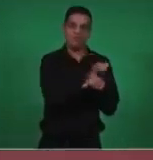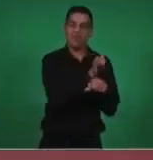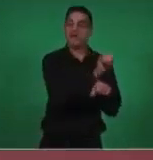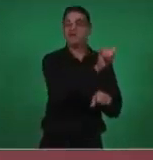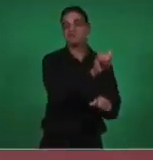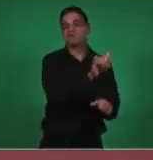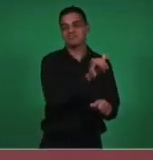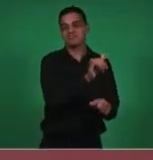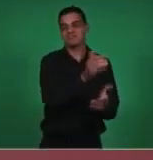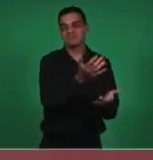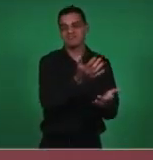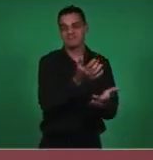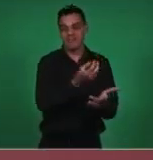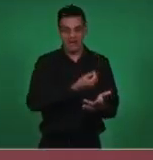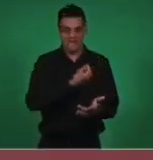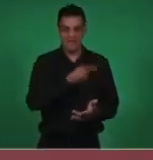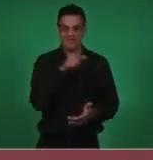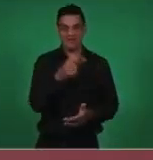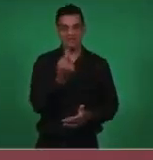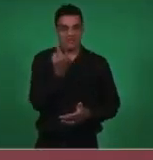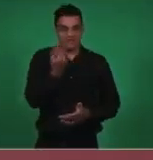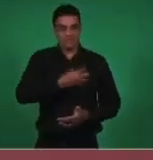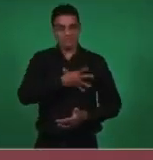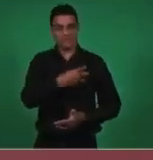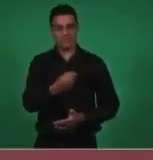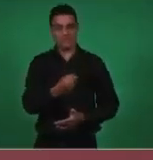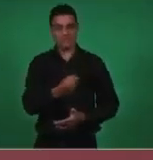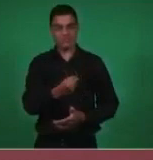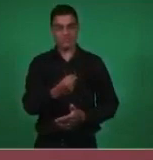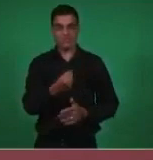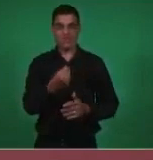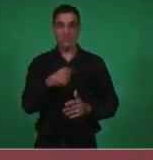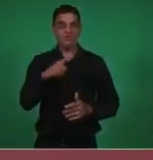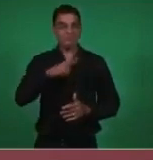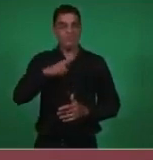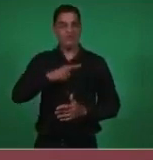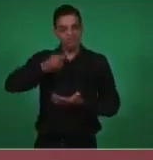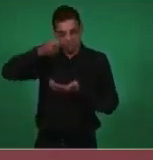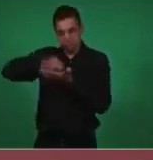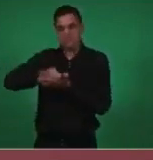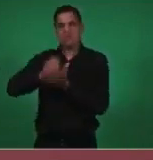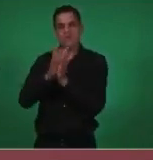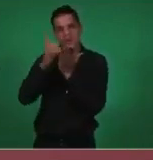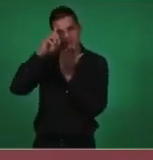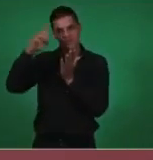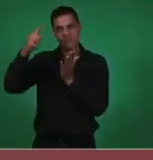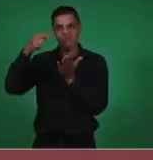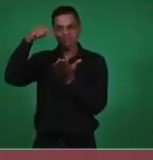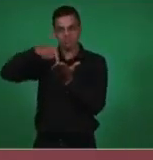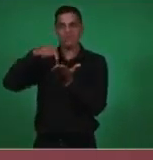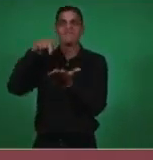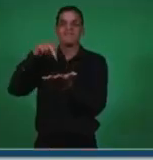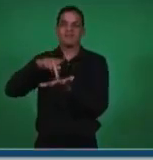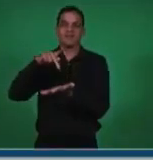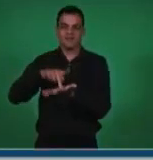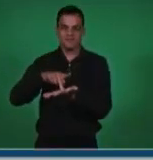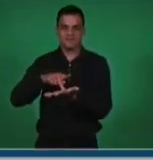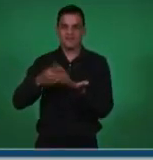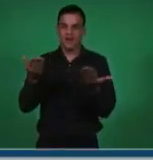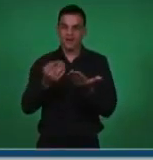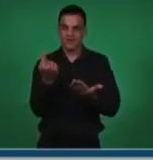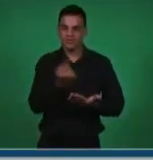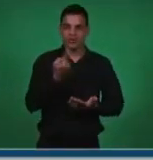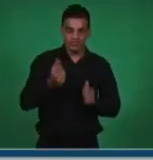fique registrado a palavra do Senhor, que ela é a verdade. Próximo verso, nós vamos ler todos juntos para encerrarmos.